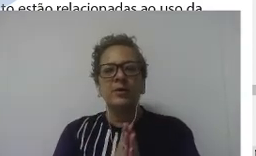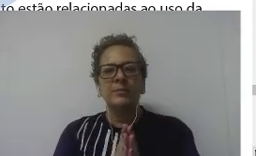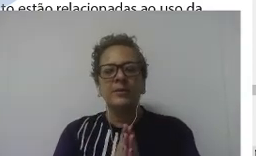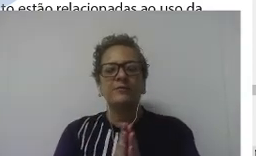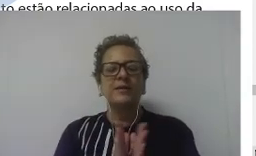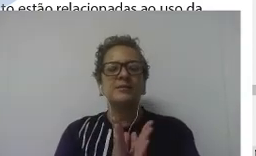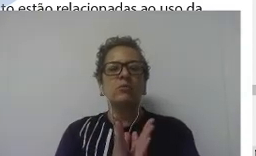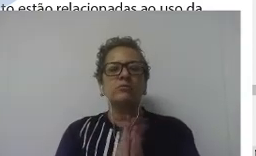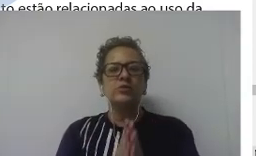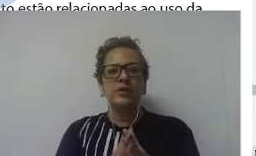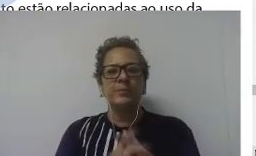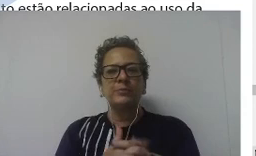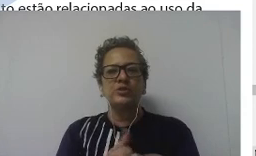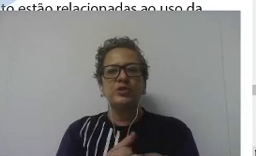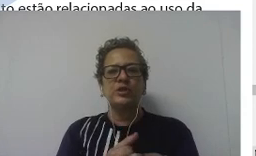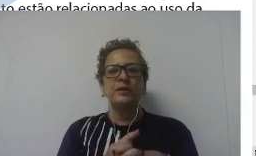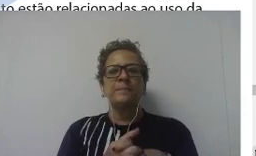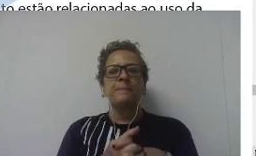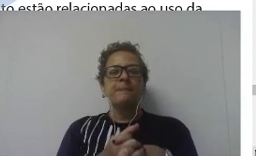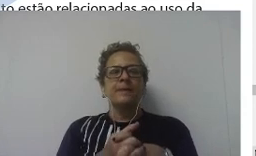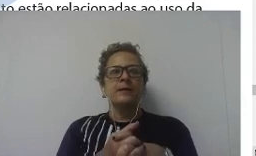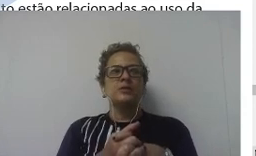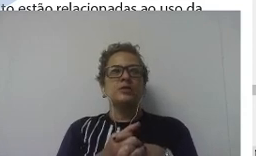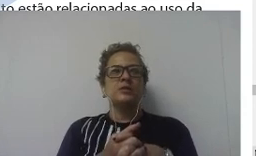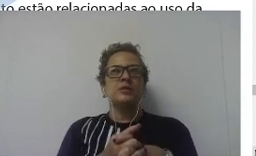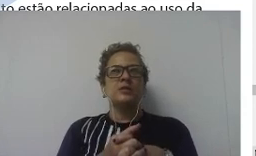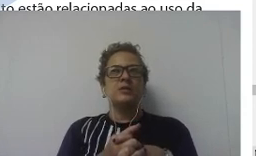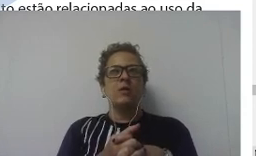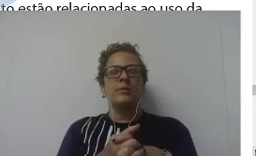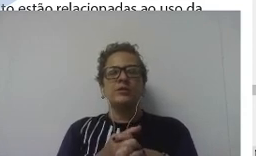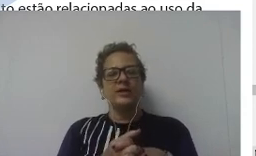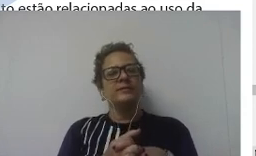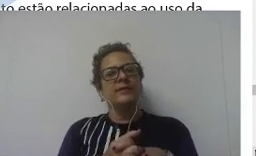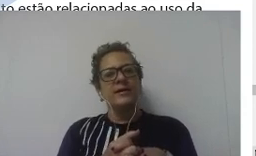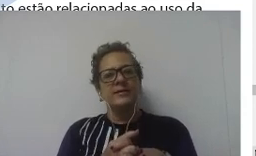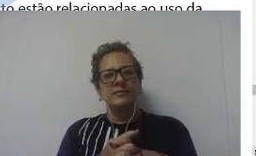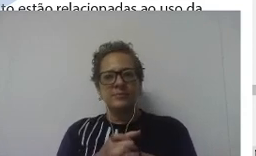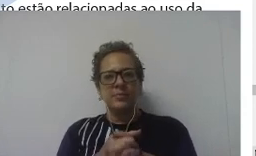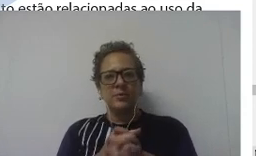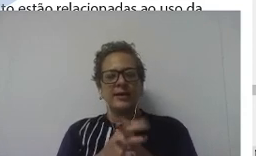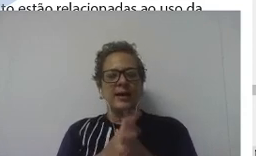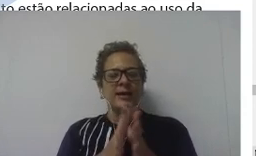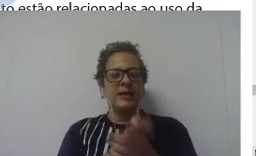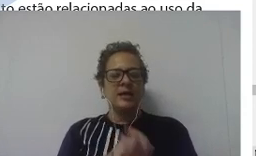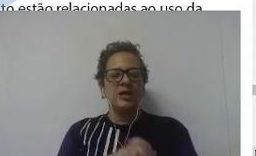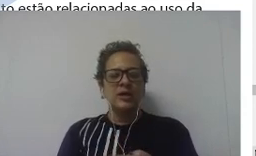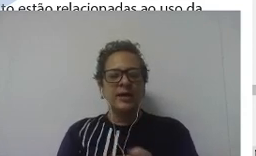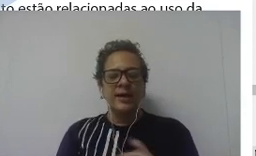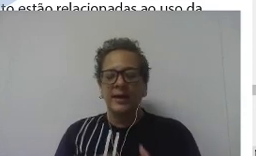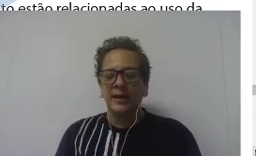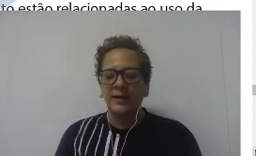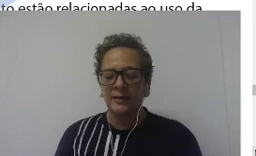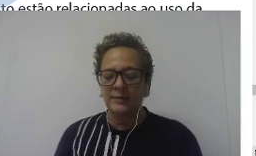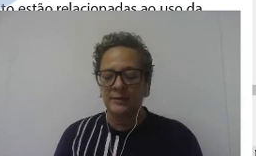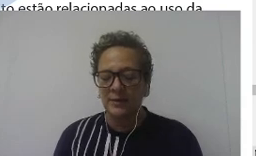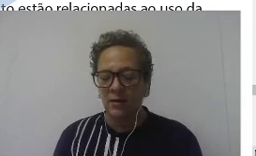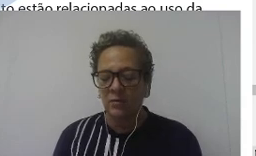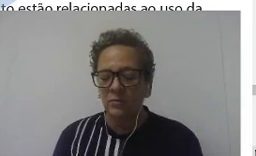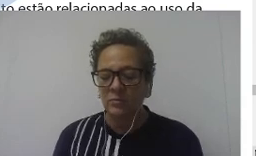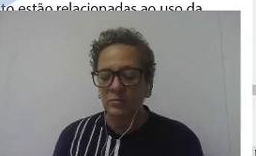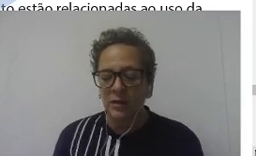era proibido fazer alguns tipos de obras teatrais, porque a igreja